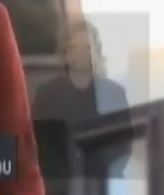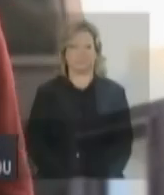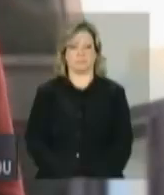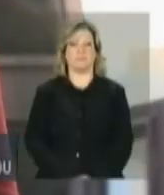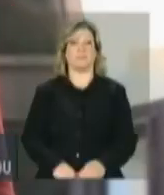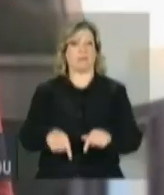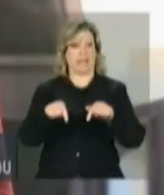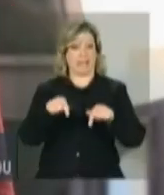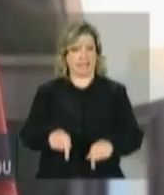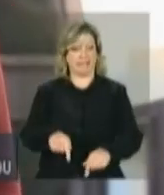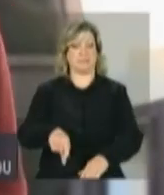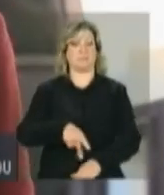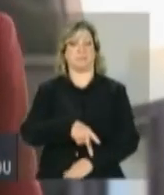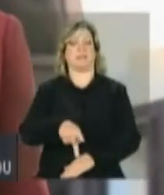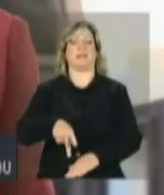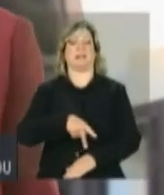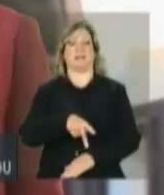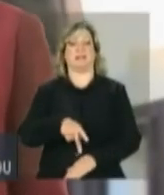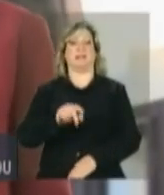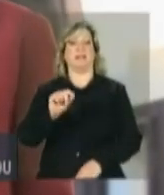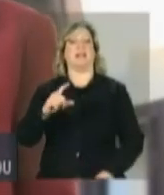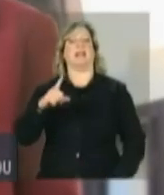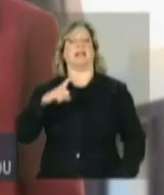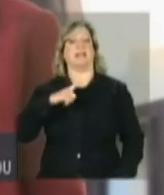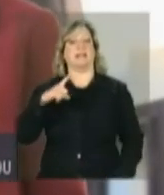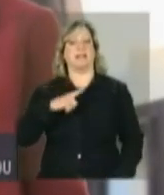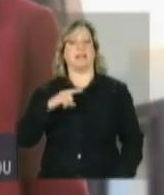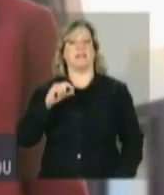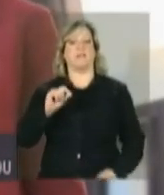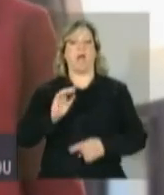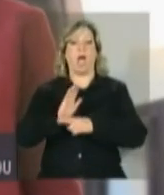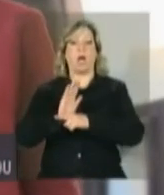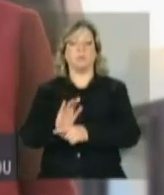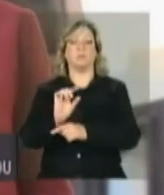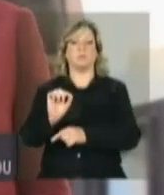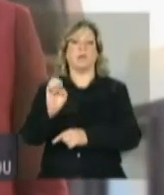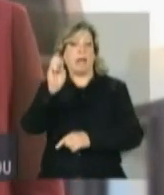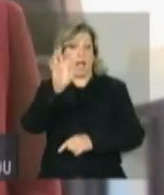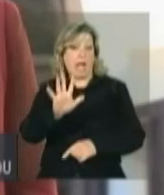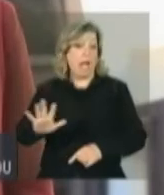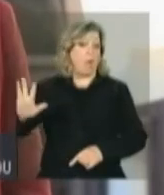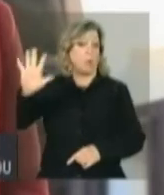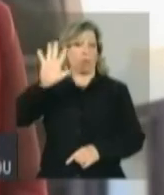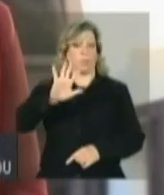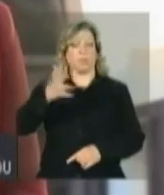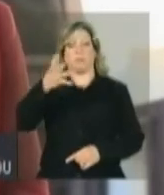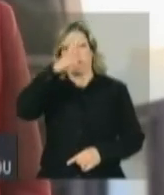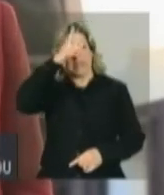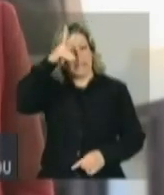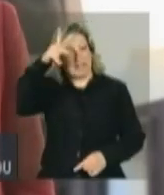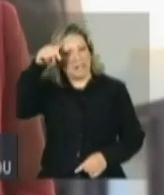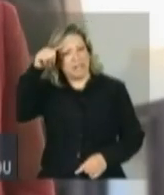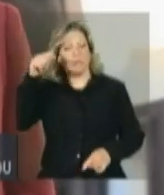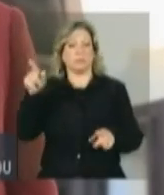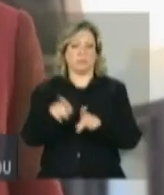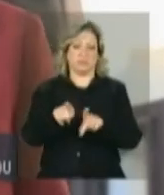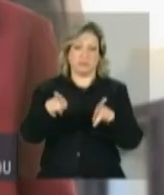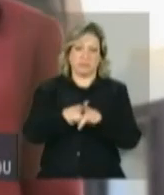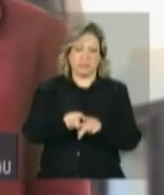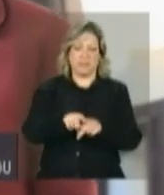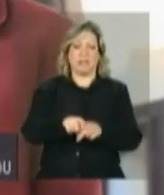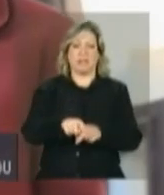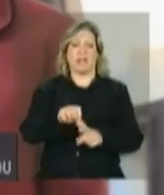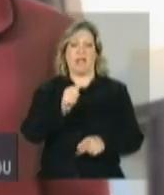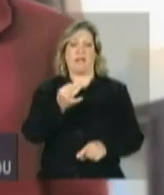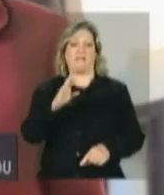Esse país, que teve a contribuição de europeus, índios e africanos, e